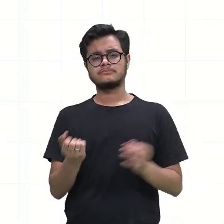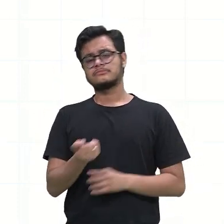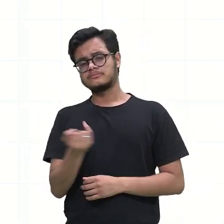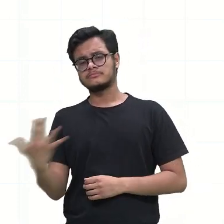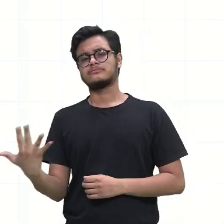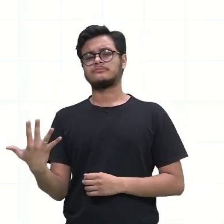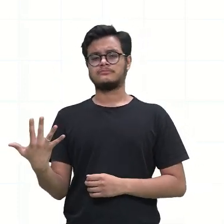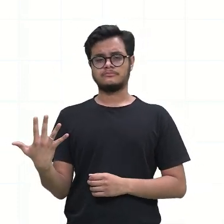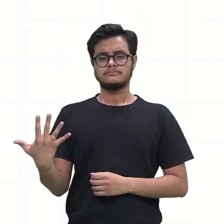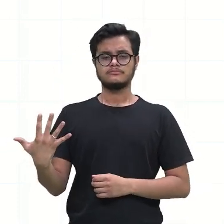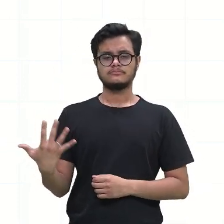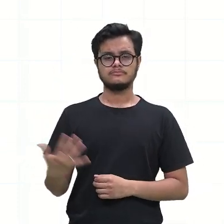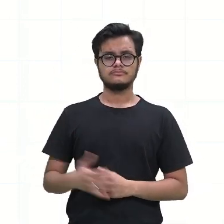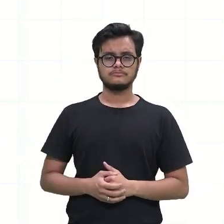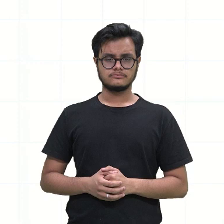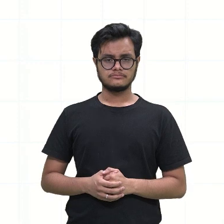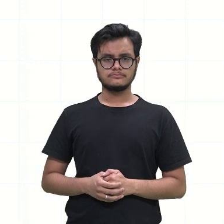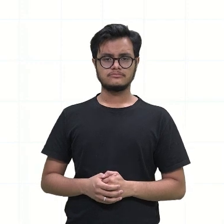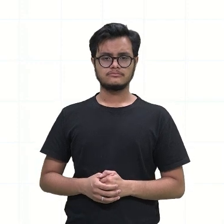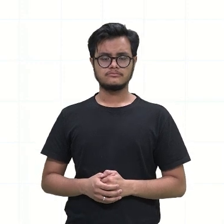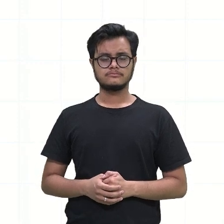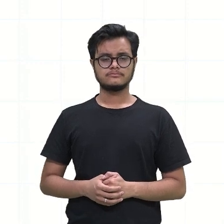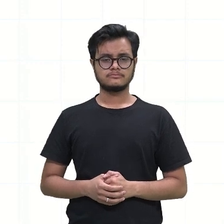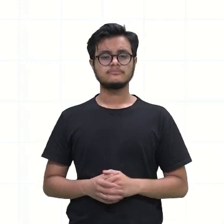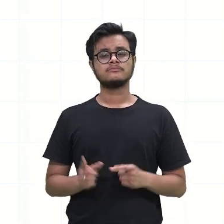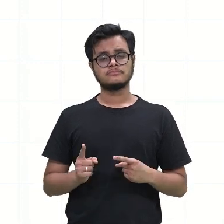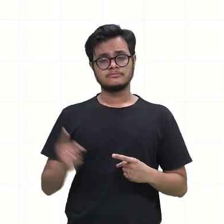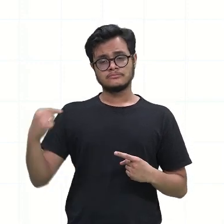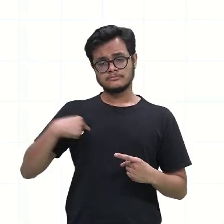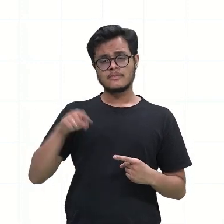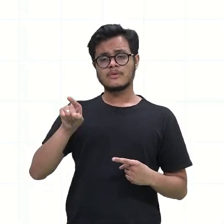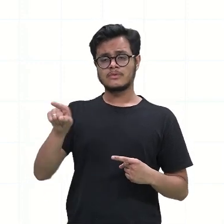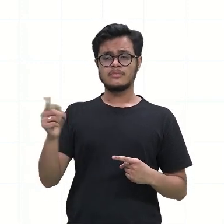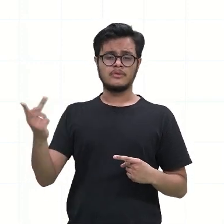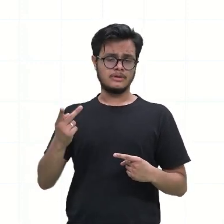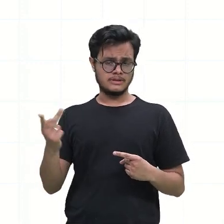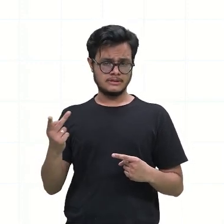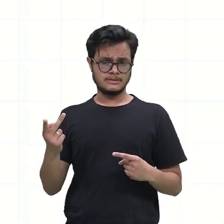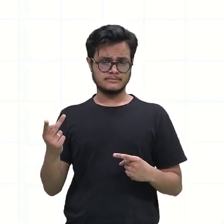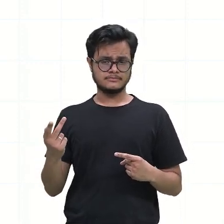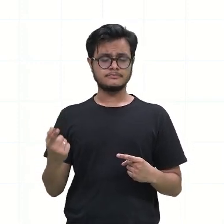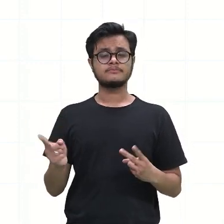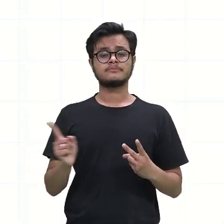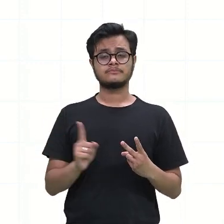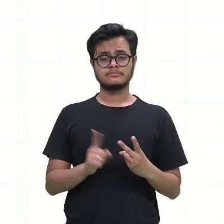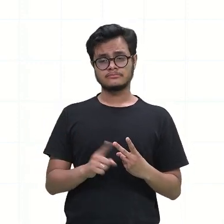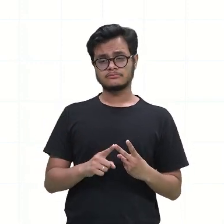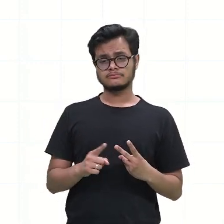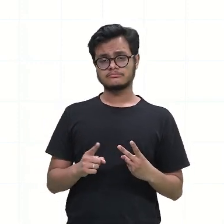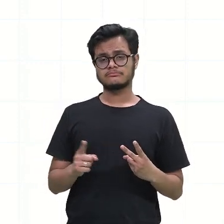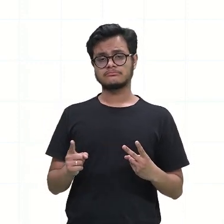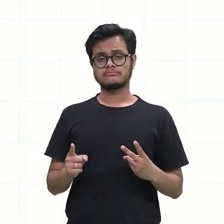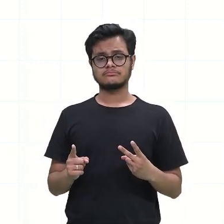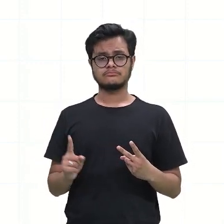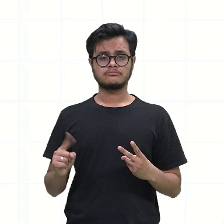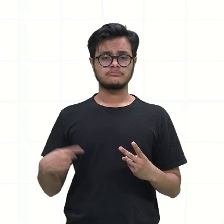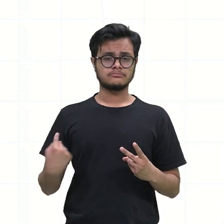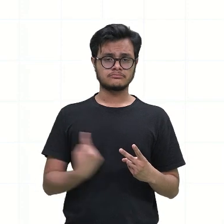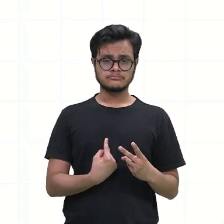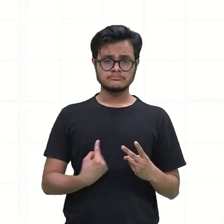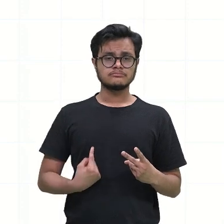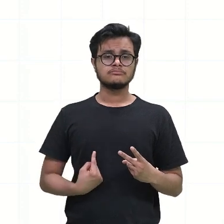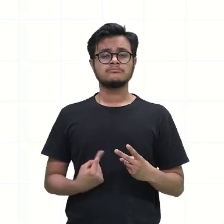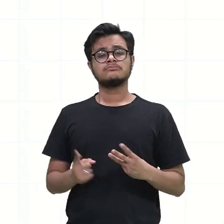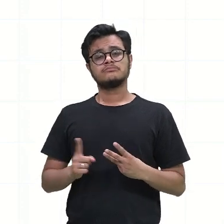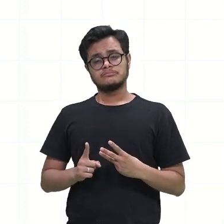primeira pessoa, eu, tu, ele ou ela, no singular. A segunda